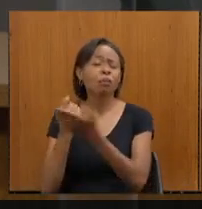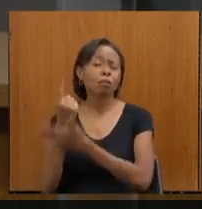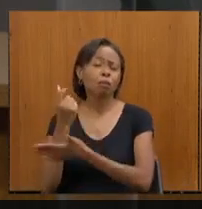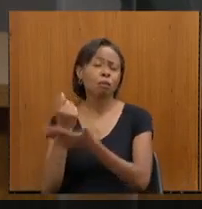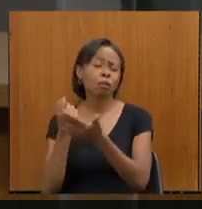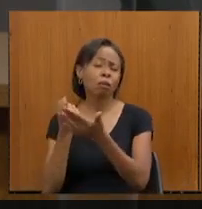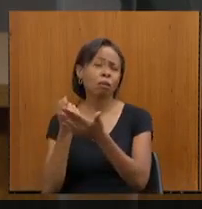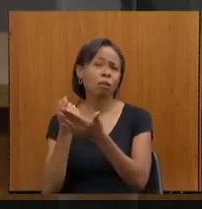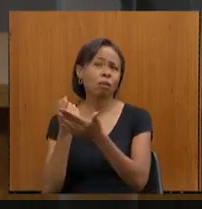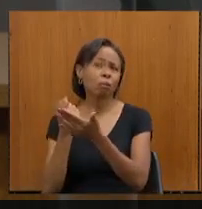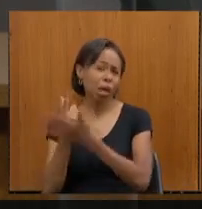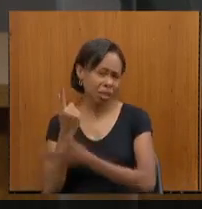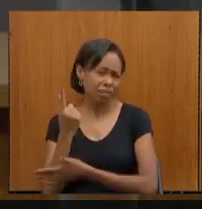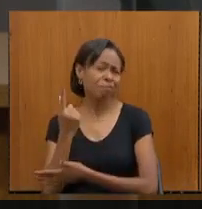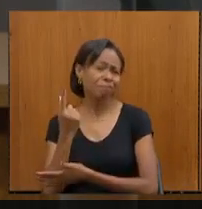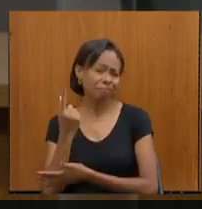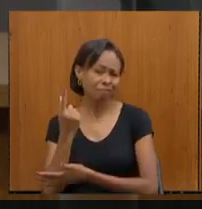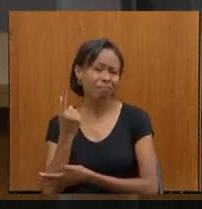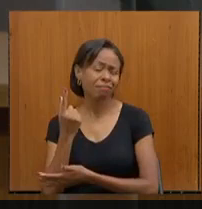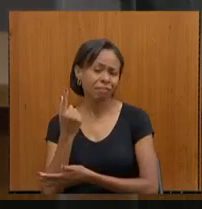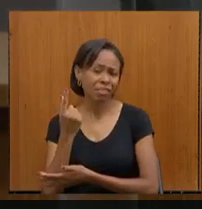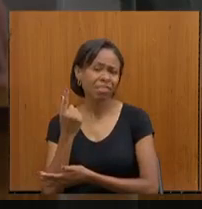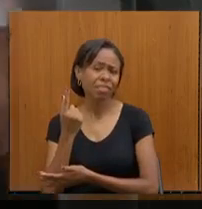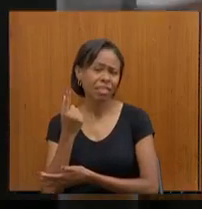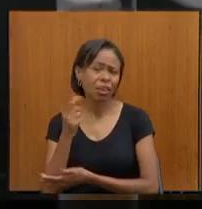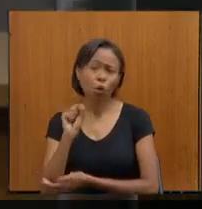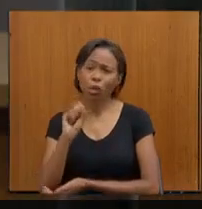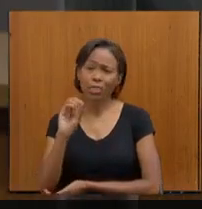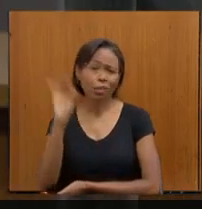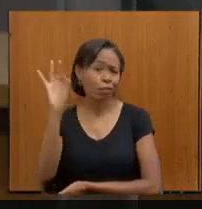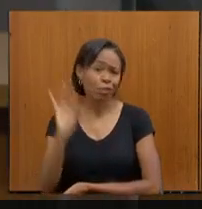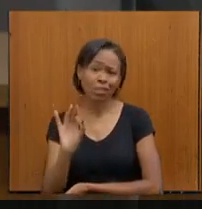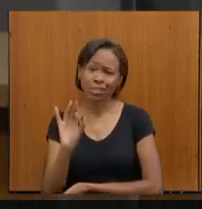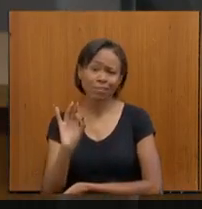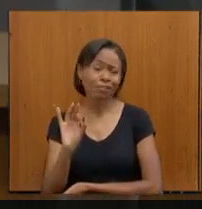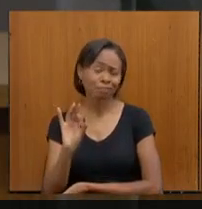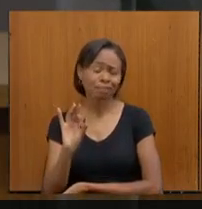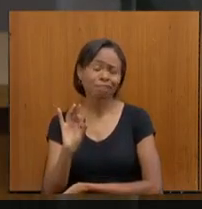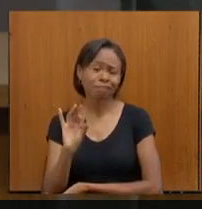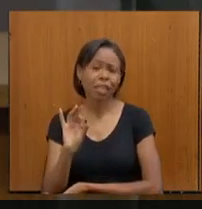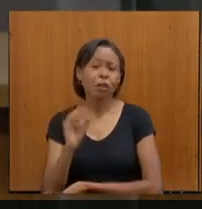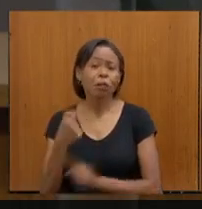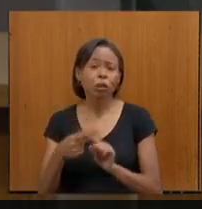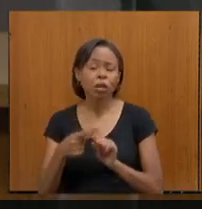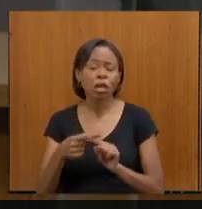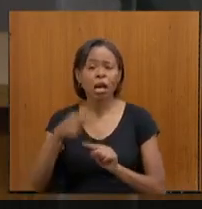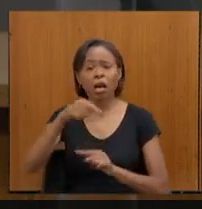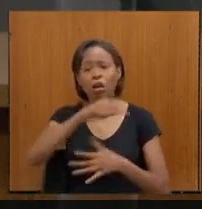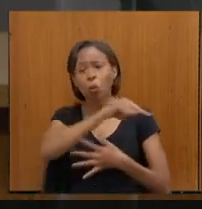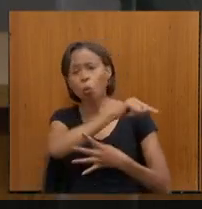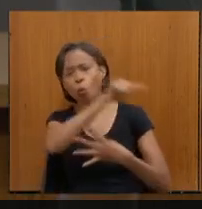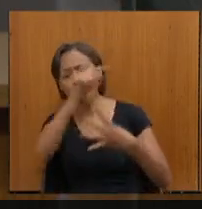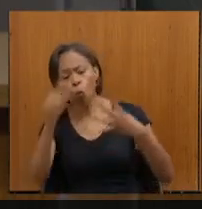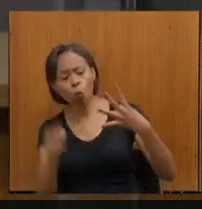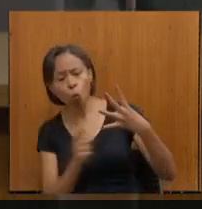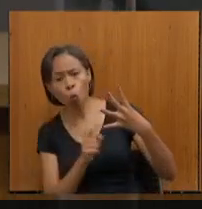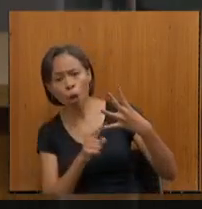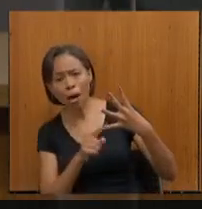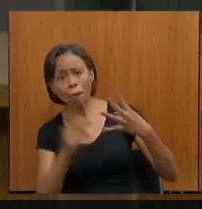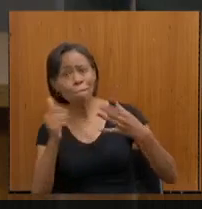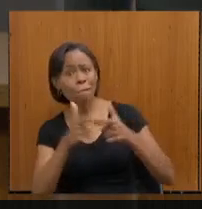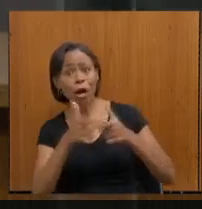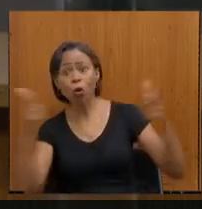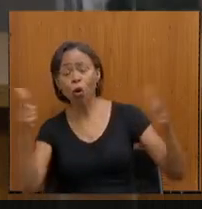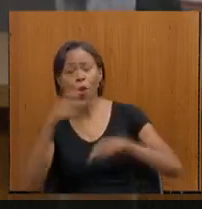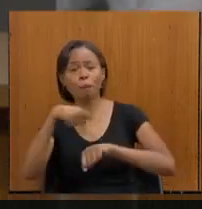compra fertilizantes pontos que o país que o quarto maior país em uso em consumo